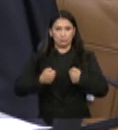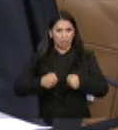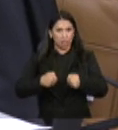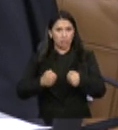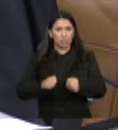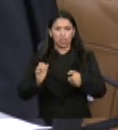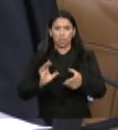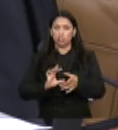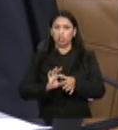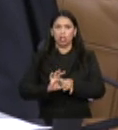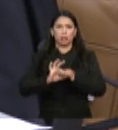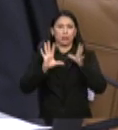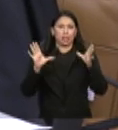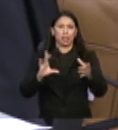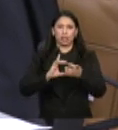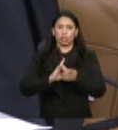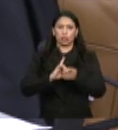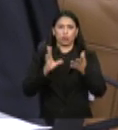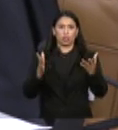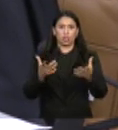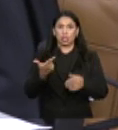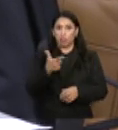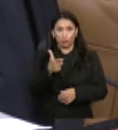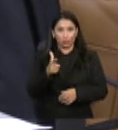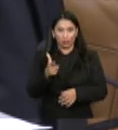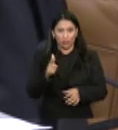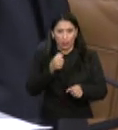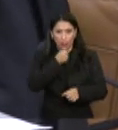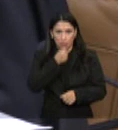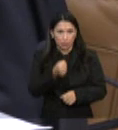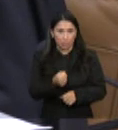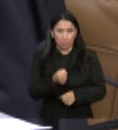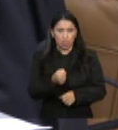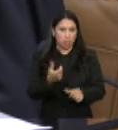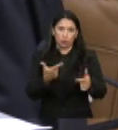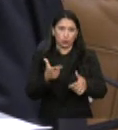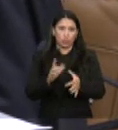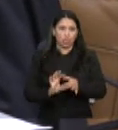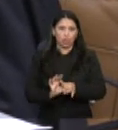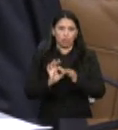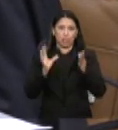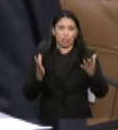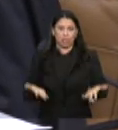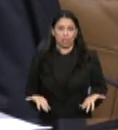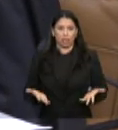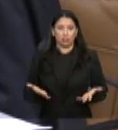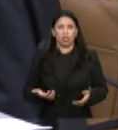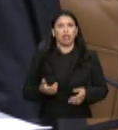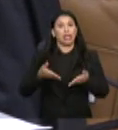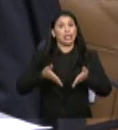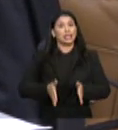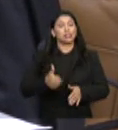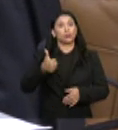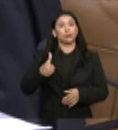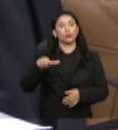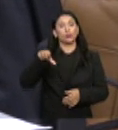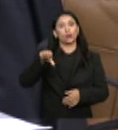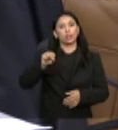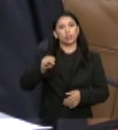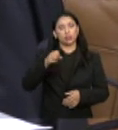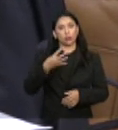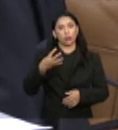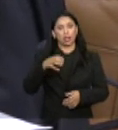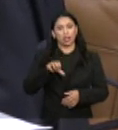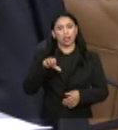sem Imprensa Livre independente nascido em 1849 teve